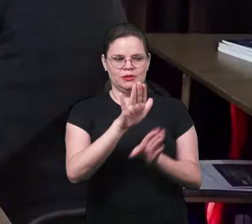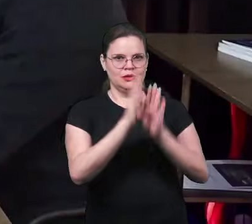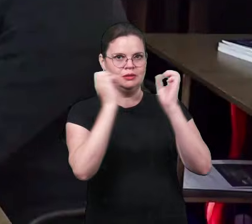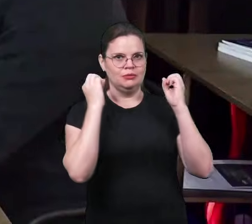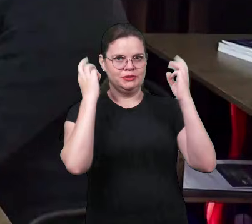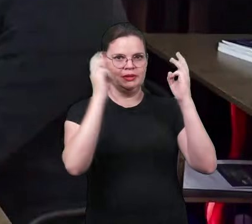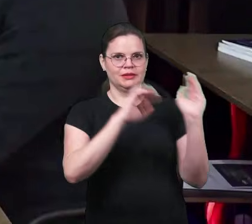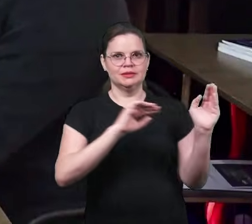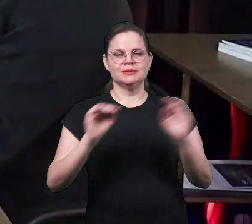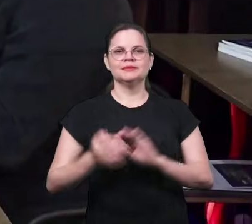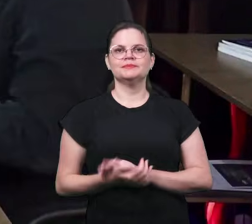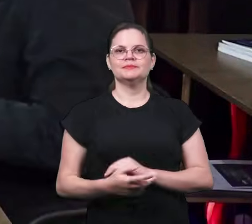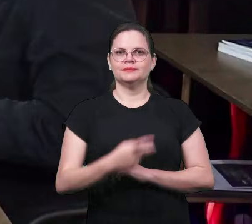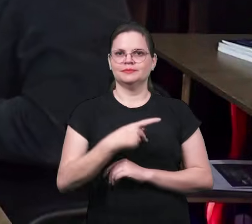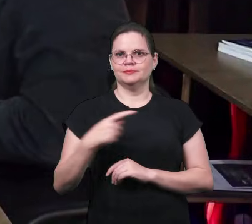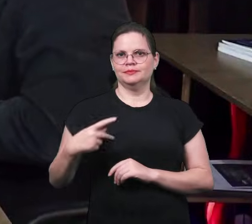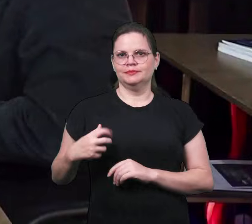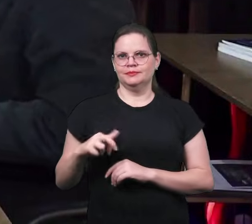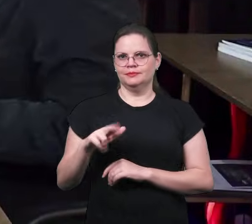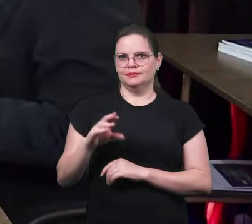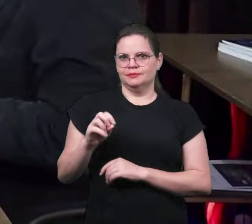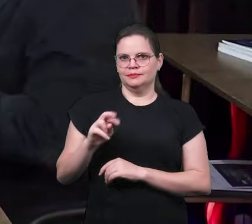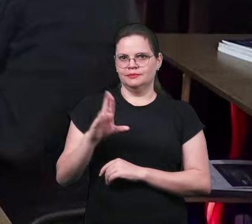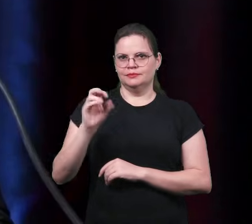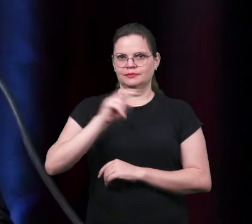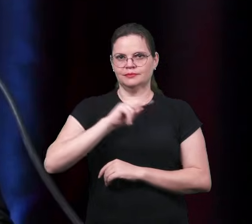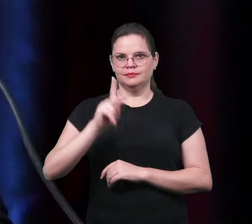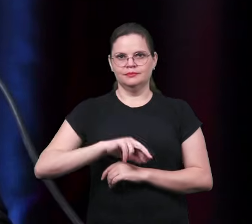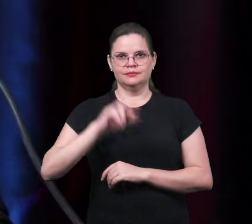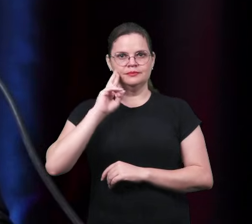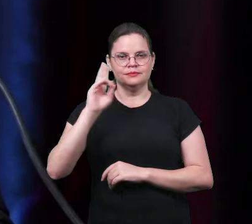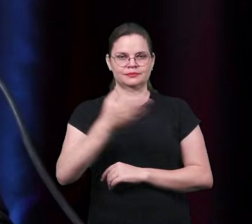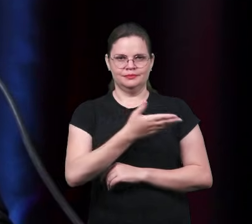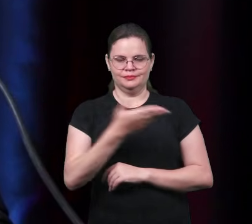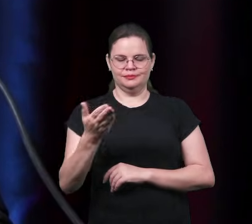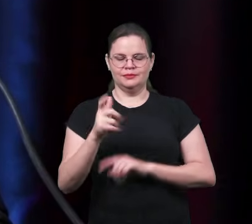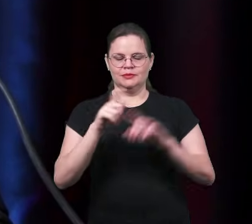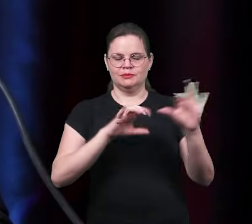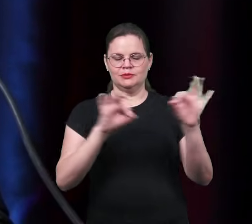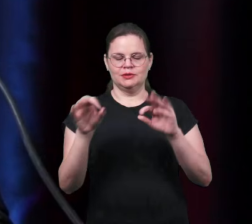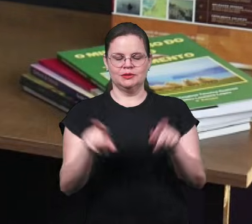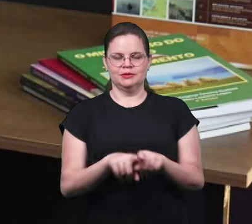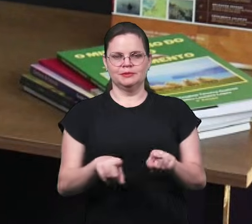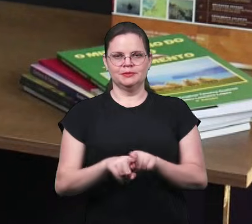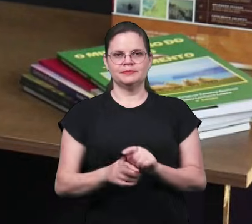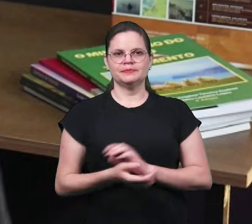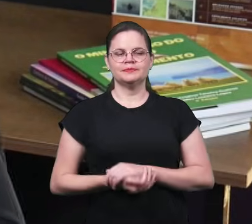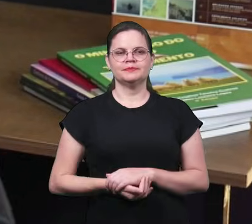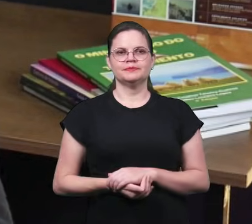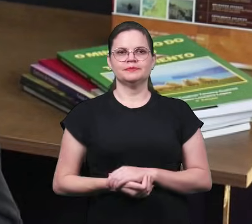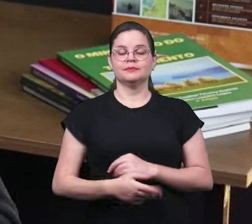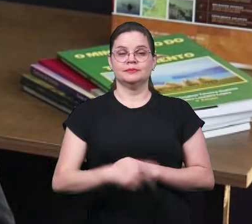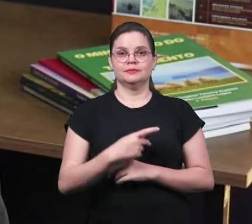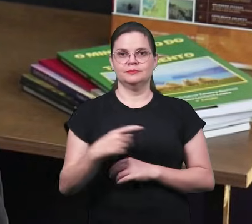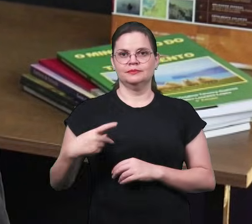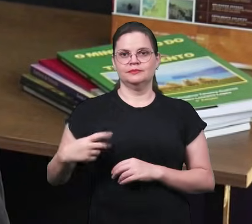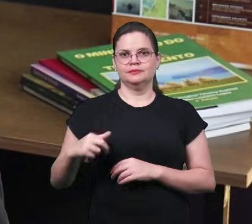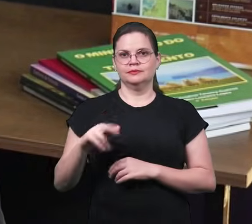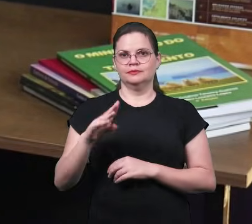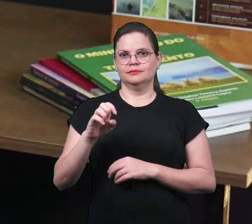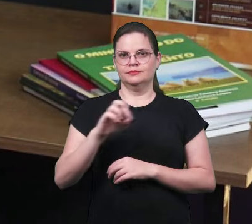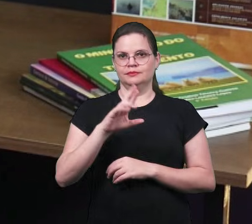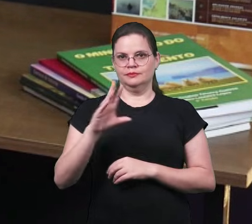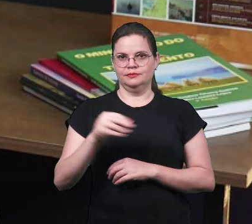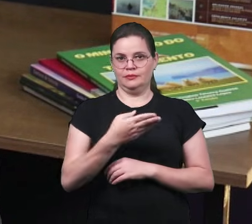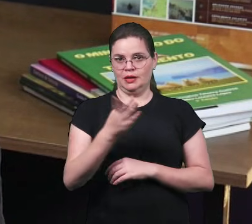seja bem-vindo novamente. A paz do senhor pastor Alex, a paz do senhor a todos os irmãos. Pastor Roberto e os nossos irmãos